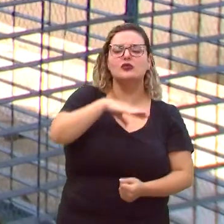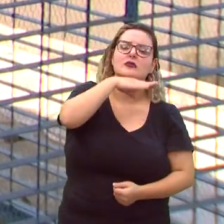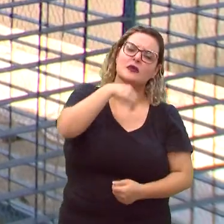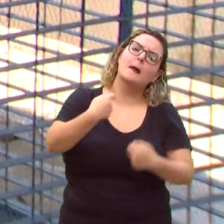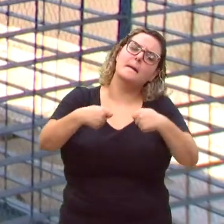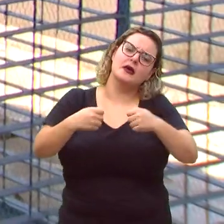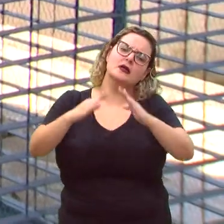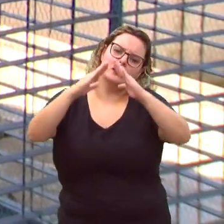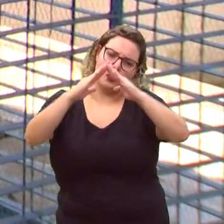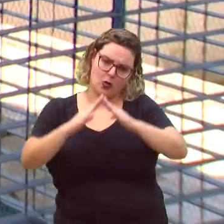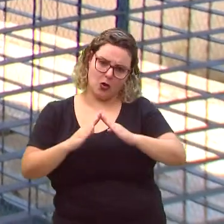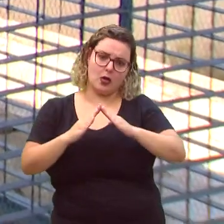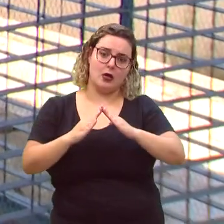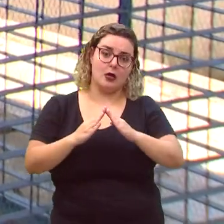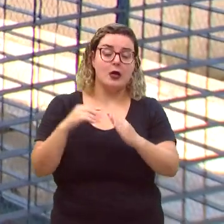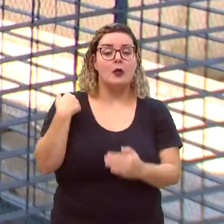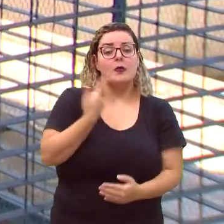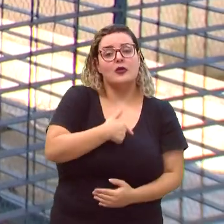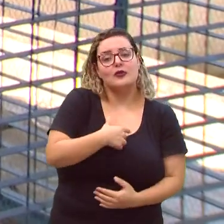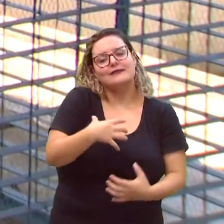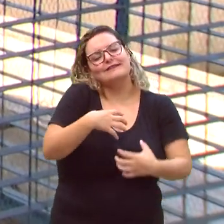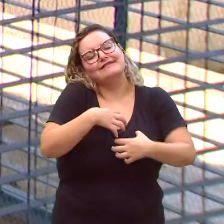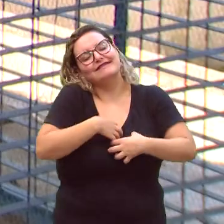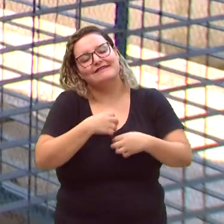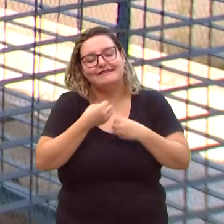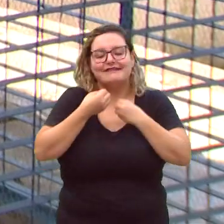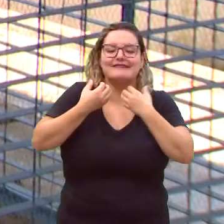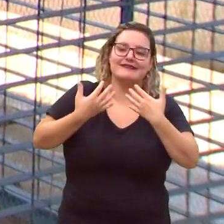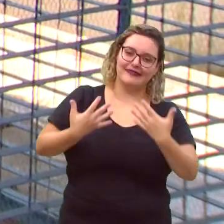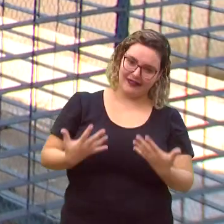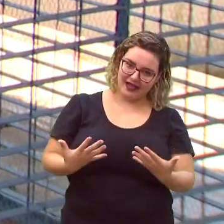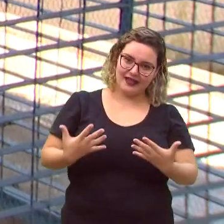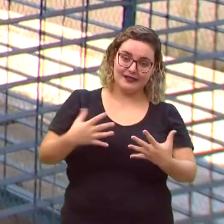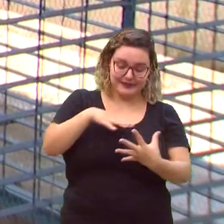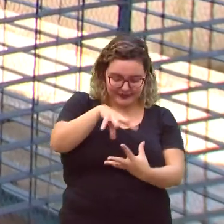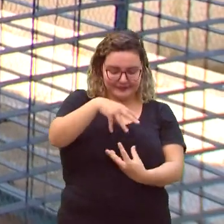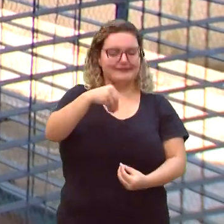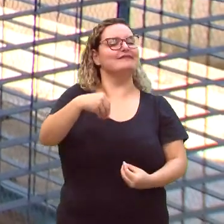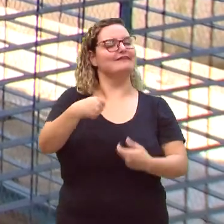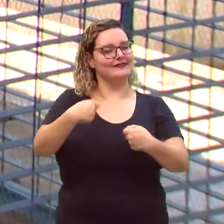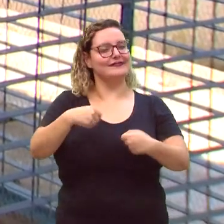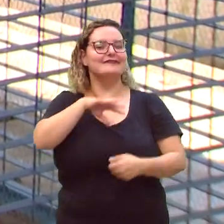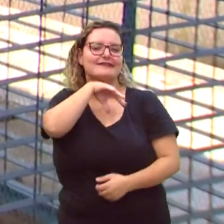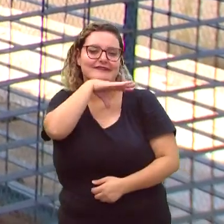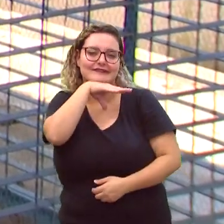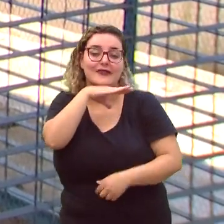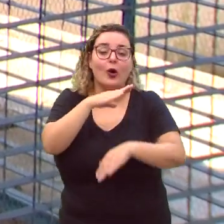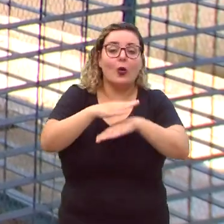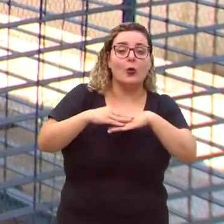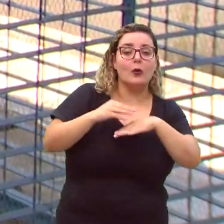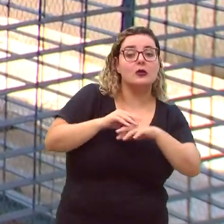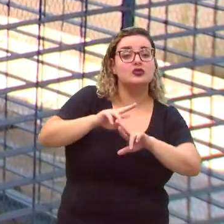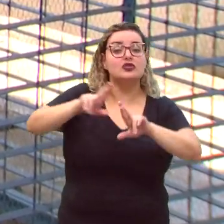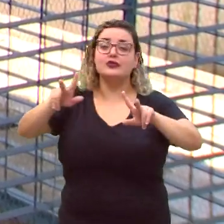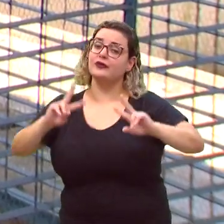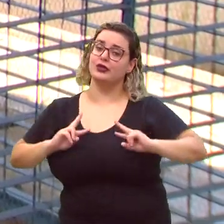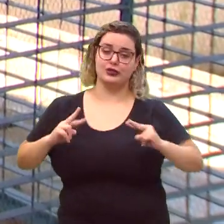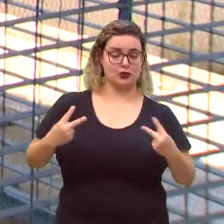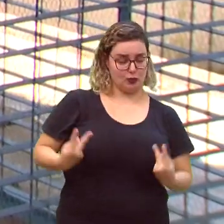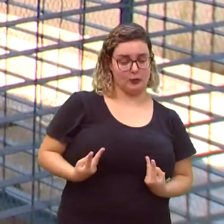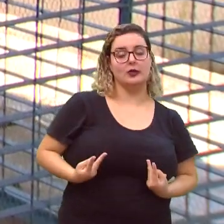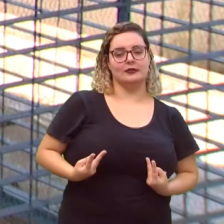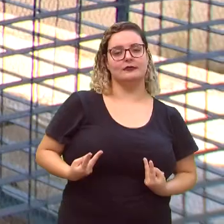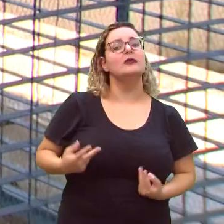ter um lar. E segundo que pra gente já faz bem, né? A nossa alma precisa de um bichinho, de um carinho que não seja apenas